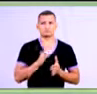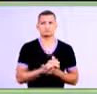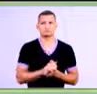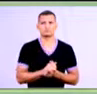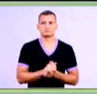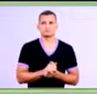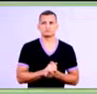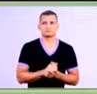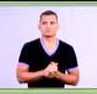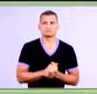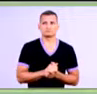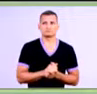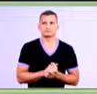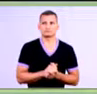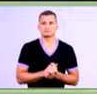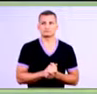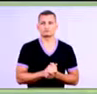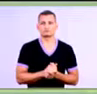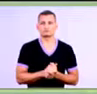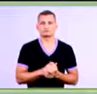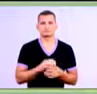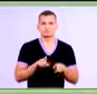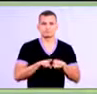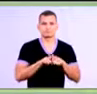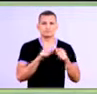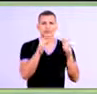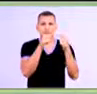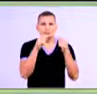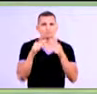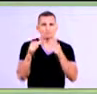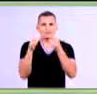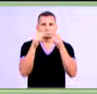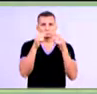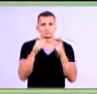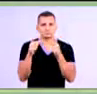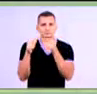deu uma olhada nessas questões de combinação de cores.